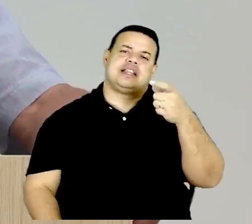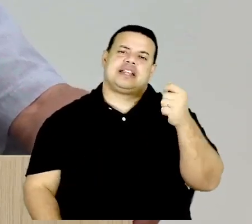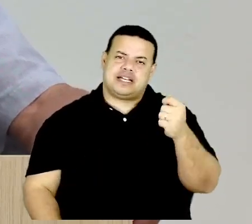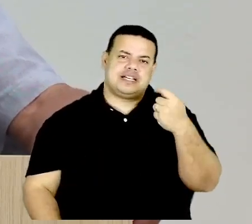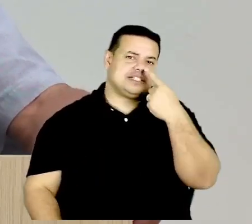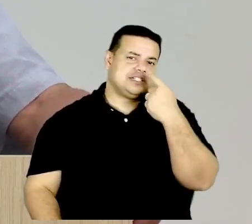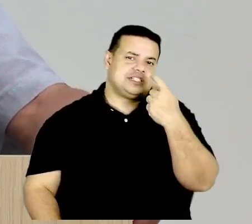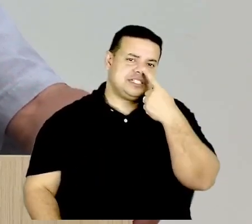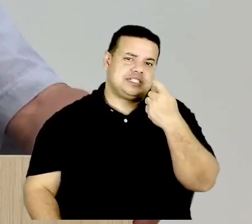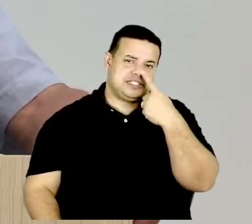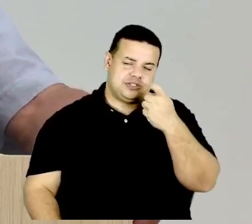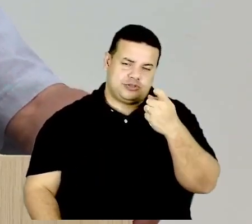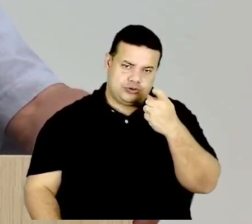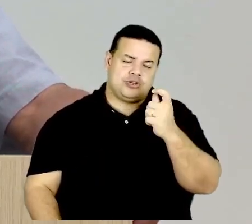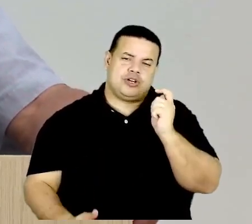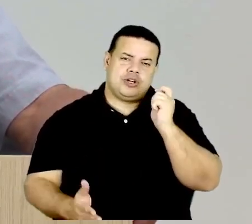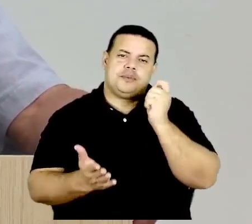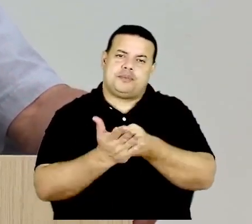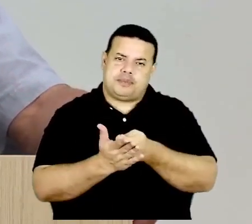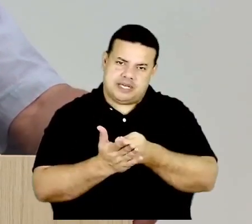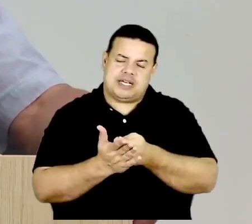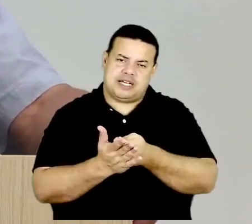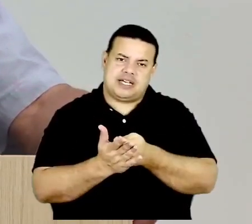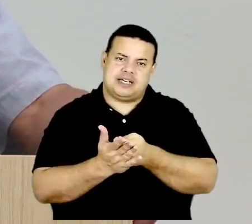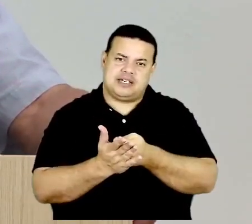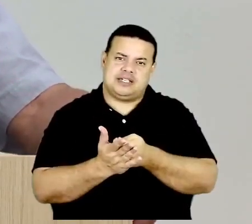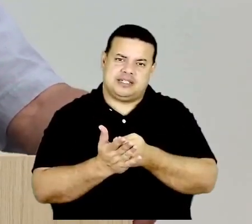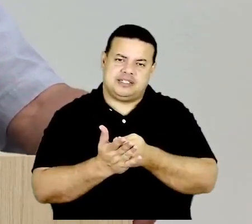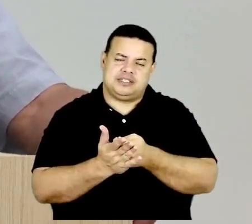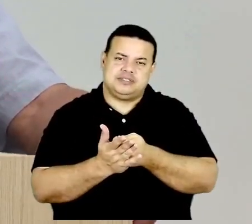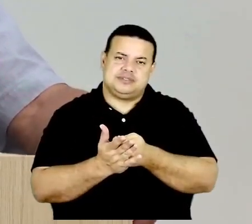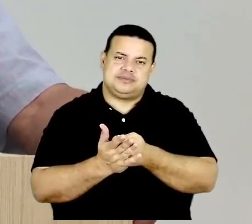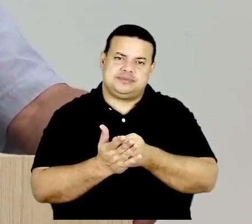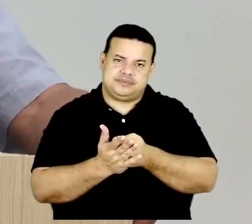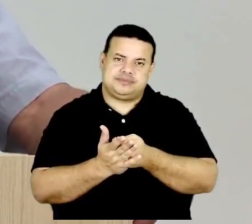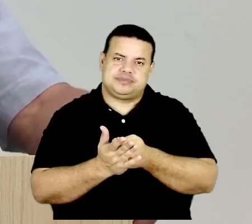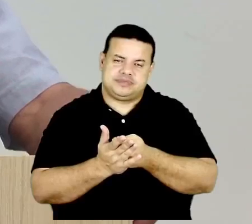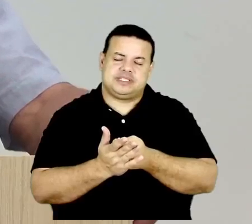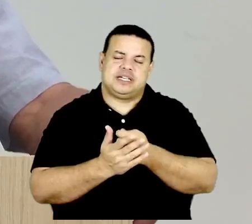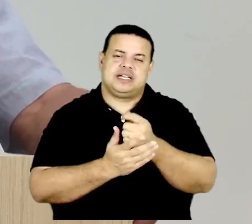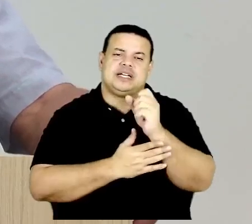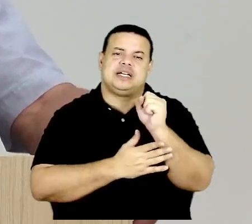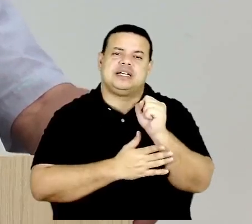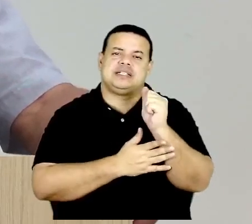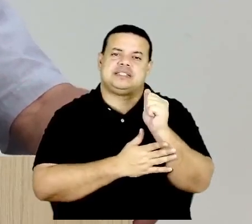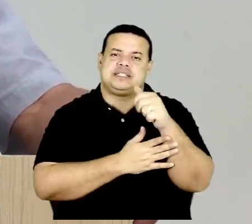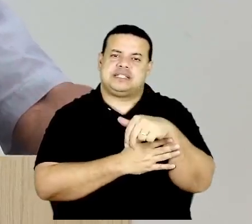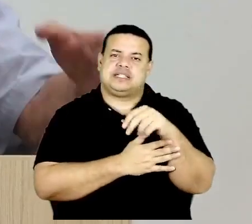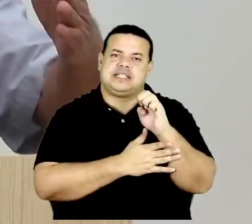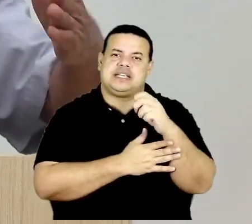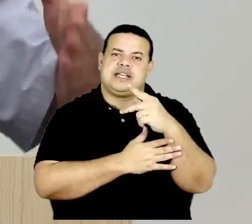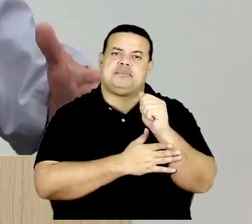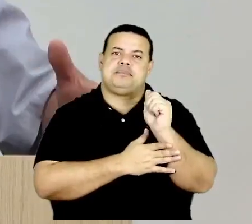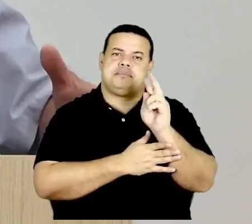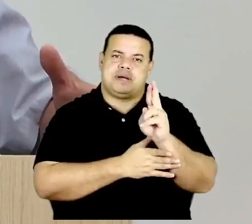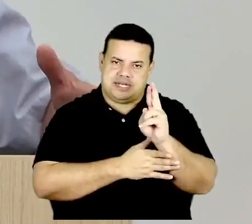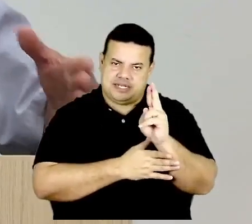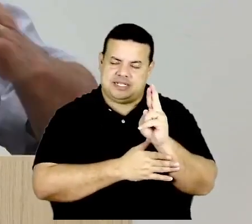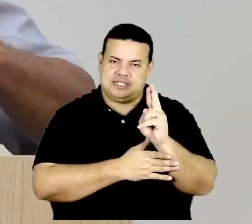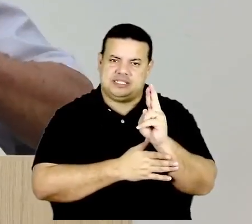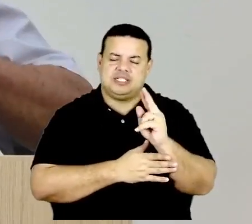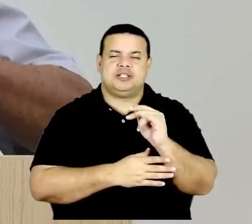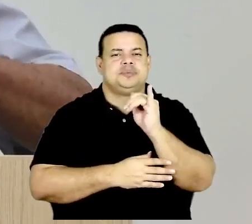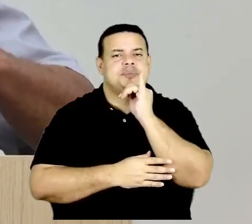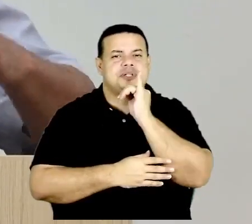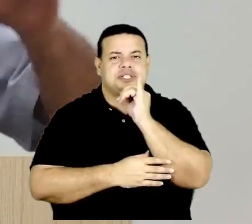se cobra na conta da Sanepar. Por exemplo, eu tenho um parente que ele tem